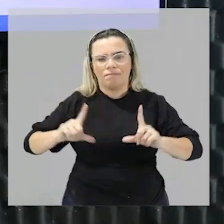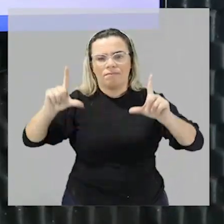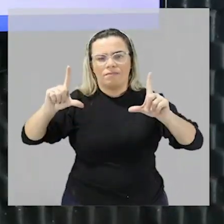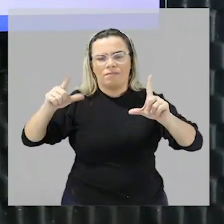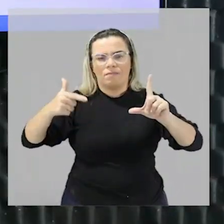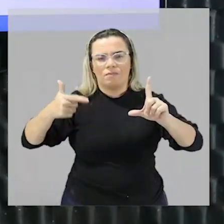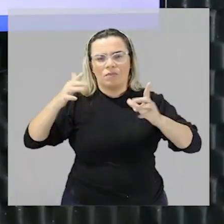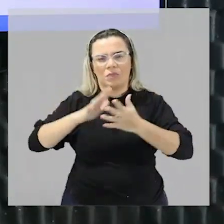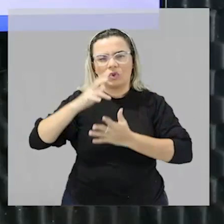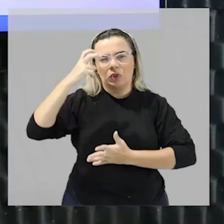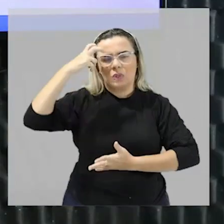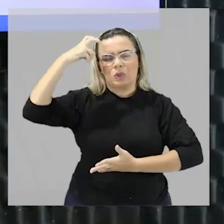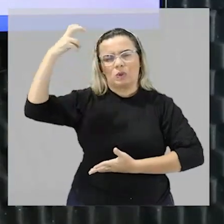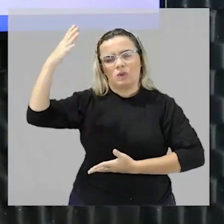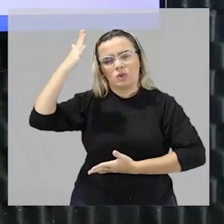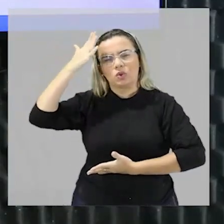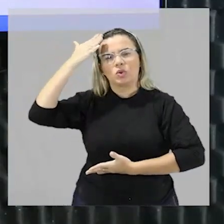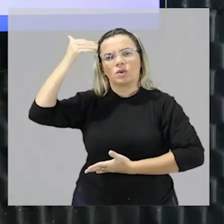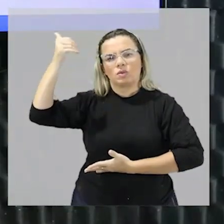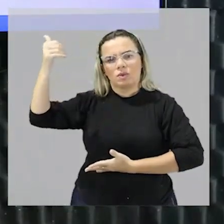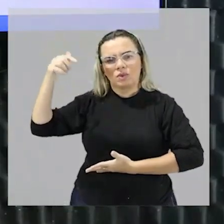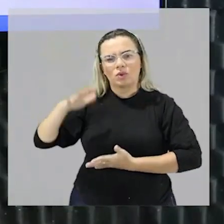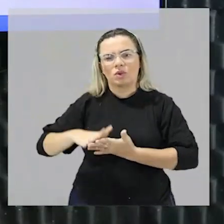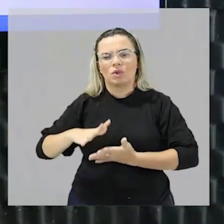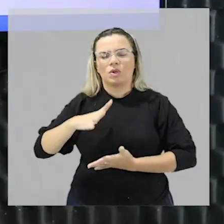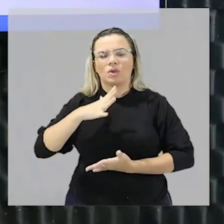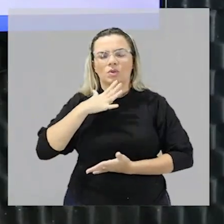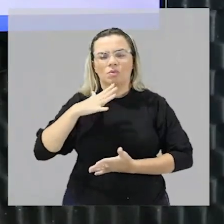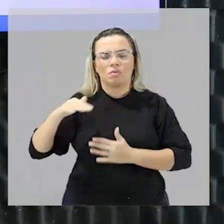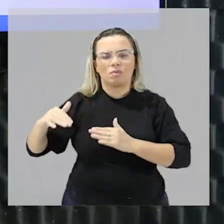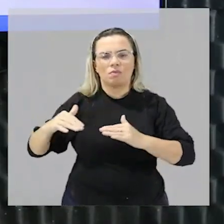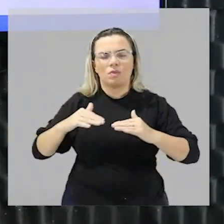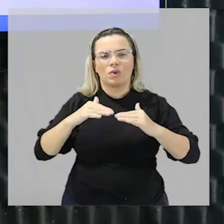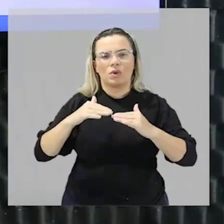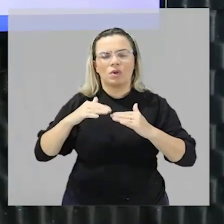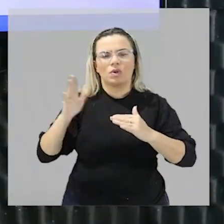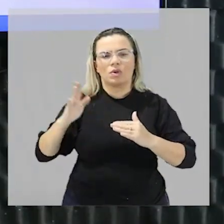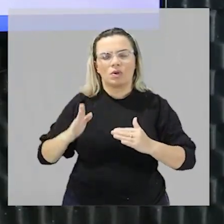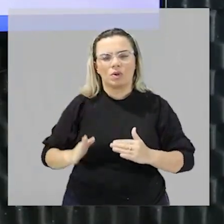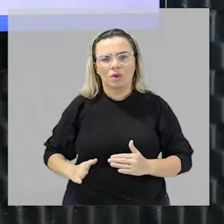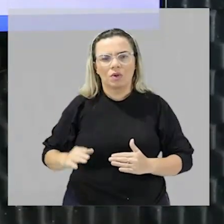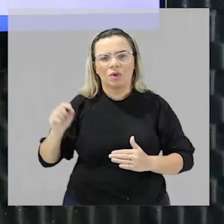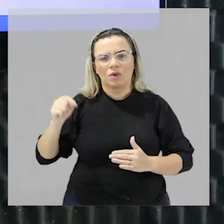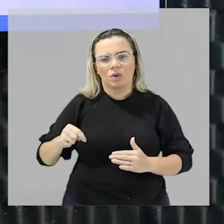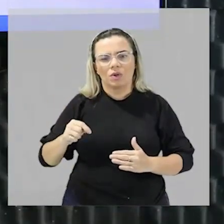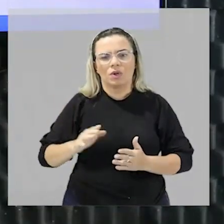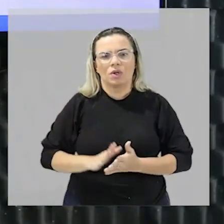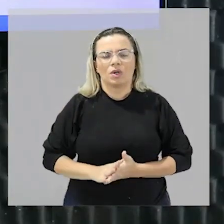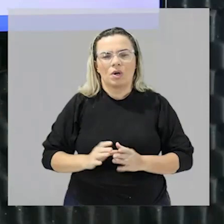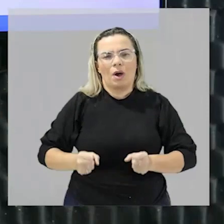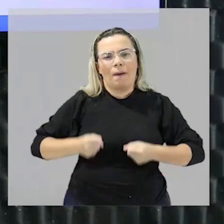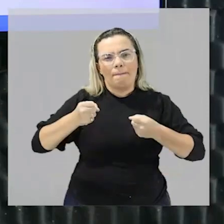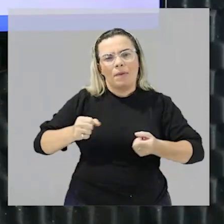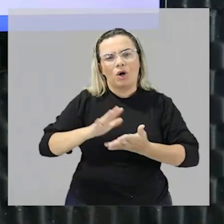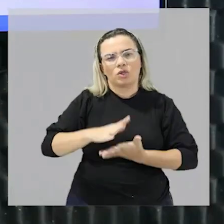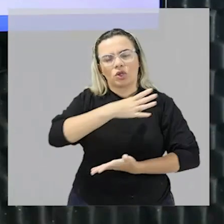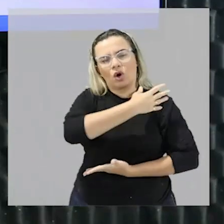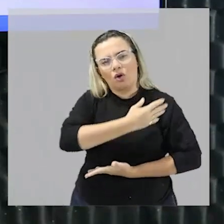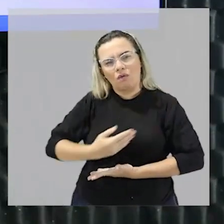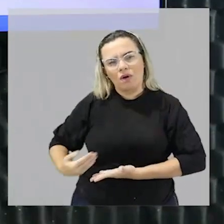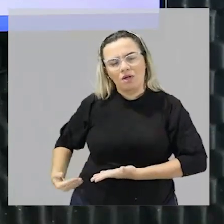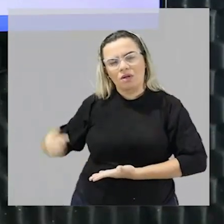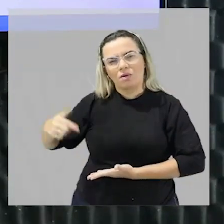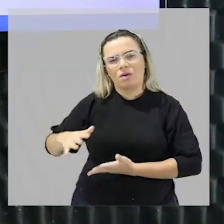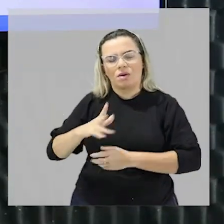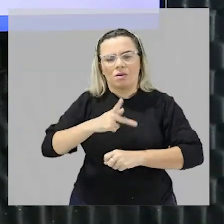ideia da sabedoria, a ideia da estabilidade, a ideia de um homem que é capaz de governar o país. Em